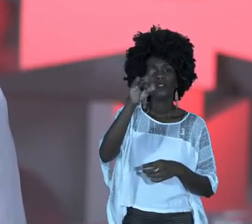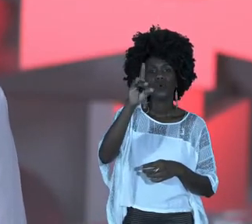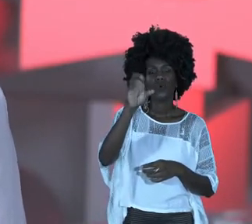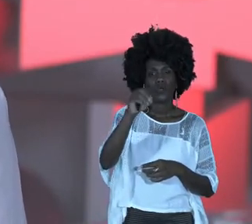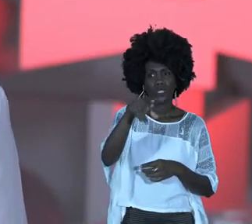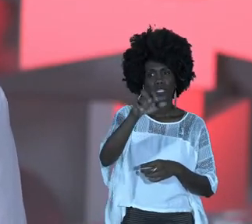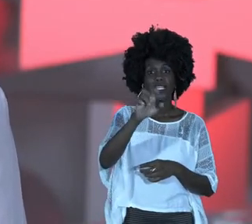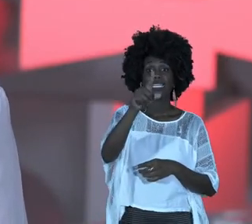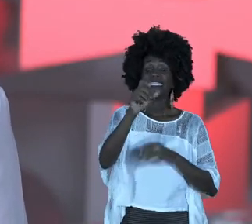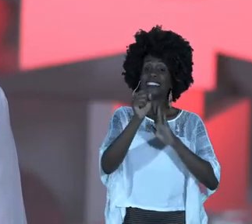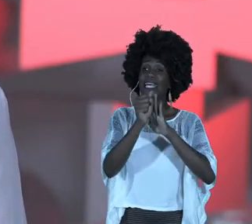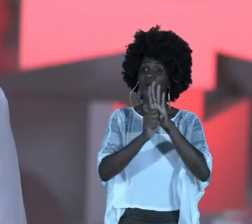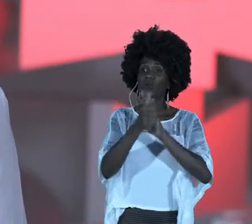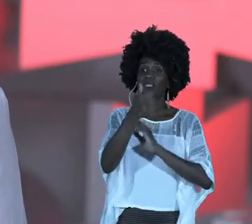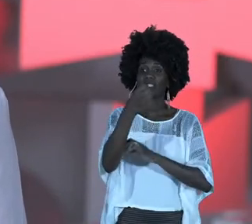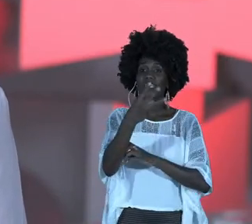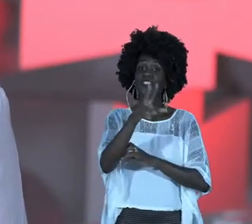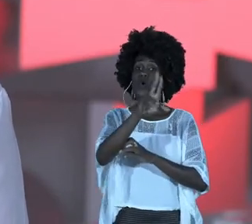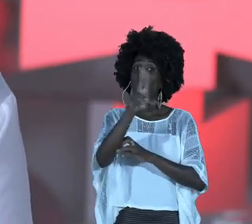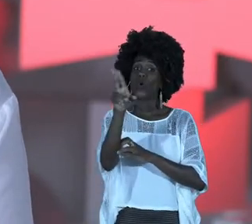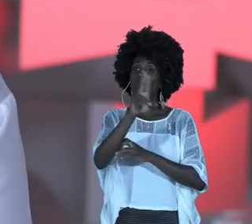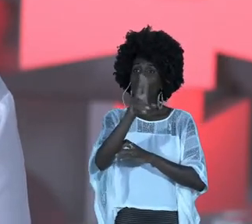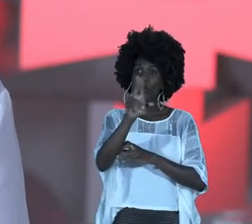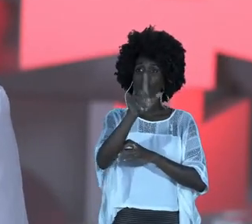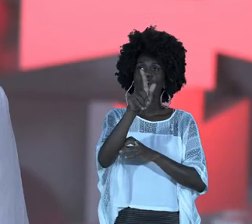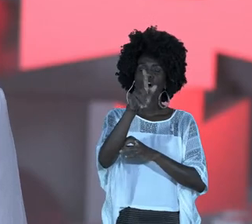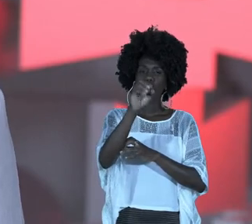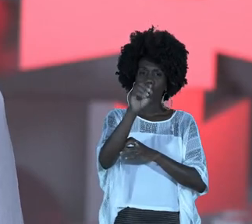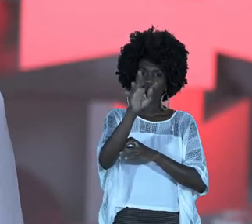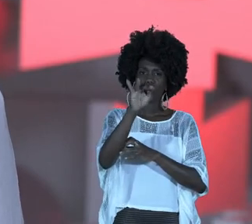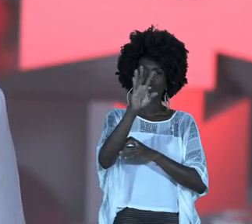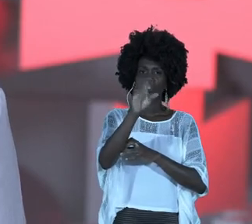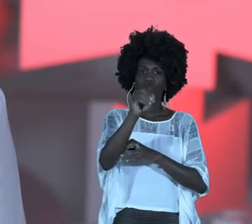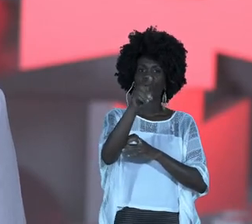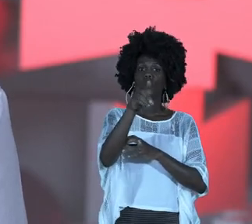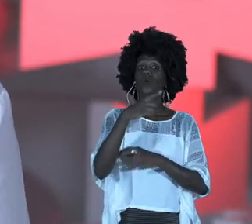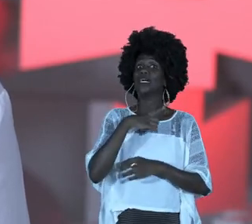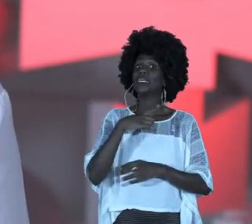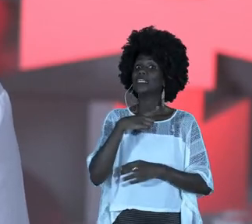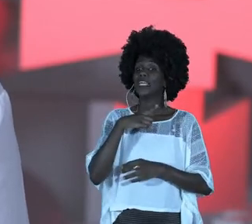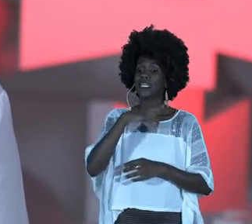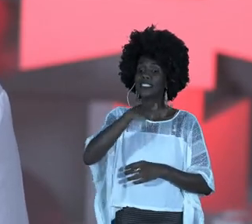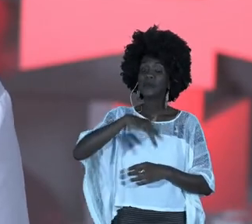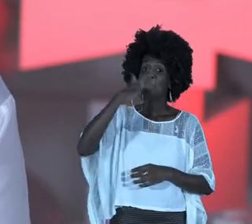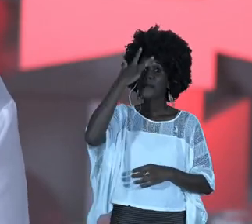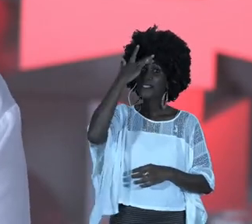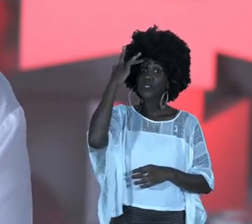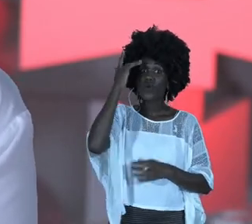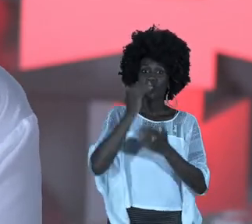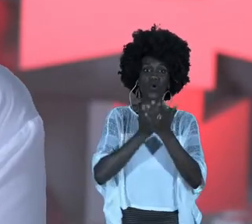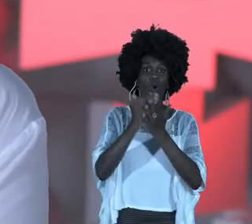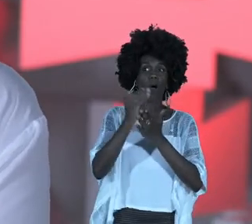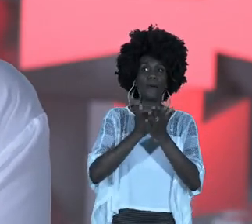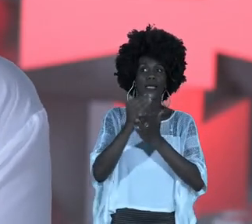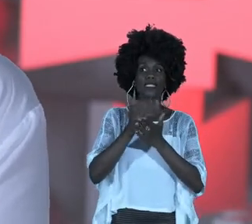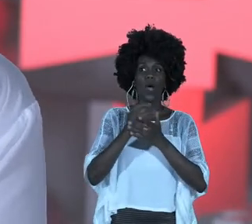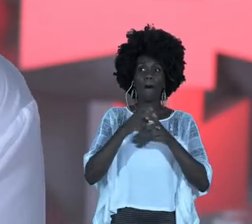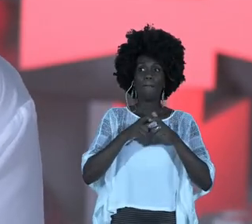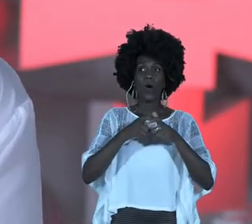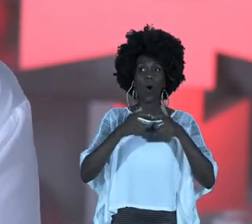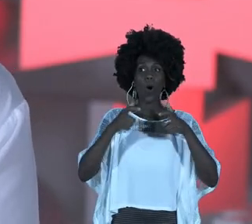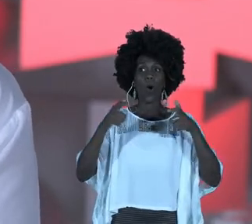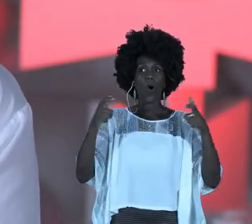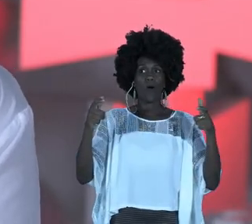XIII, no momento que a gente chama de gótico, pintura gótica, que os personagens começam a ter